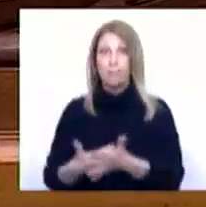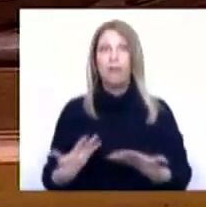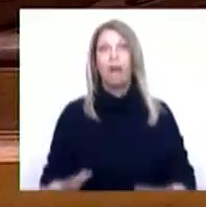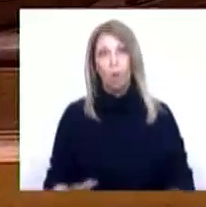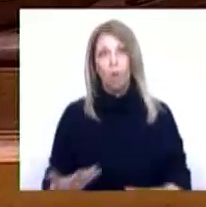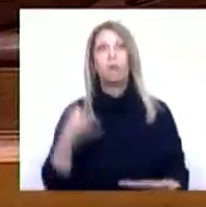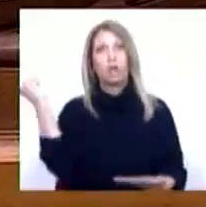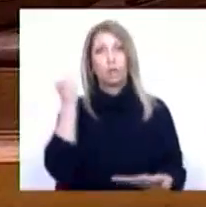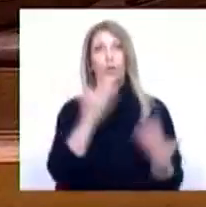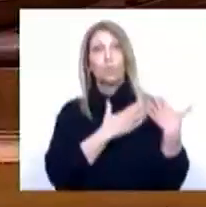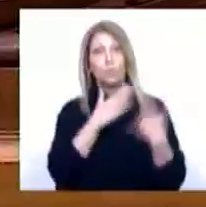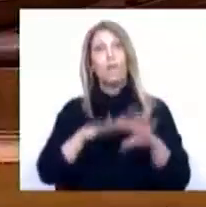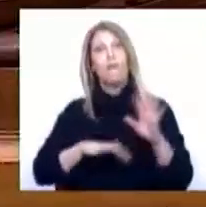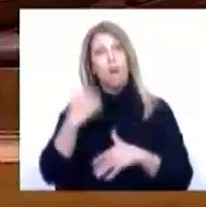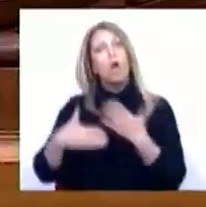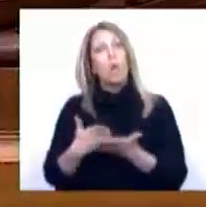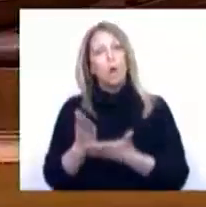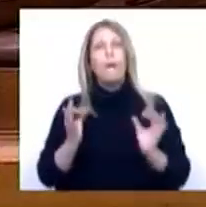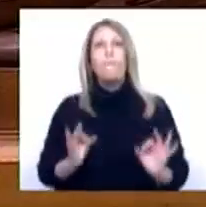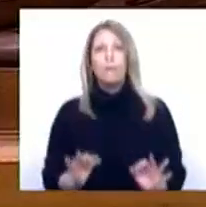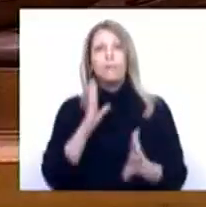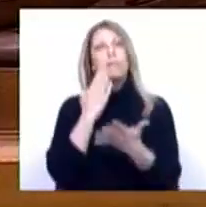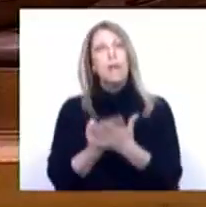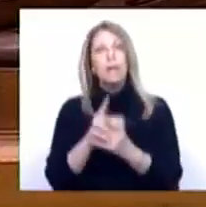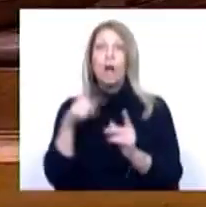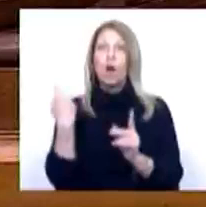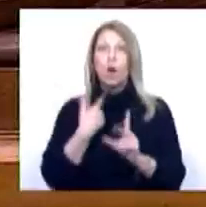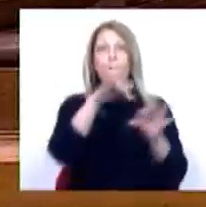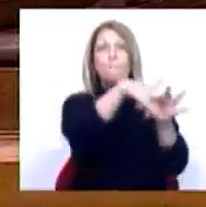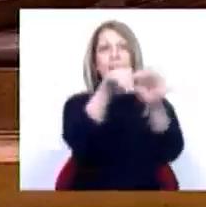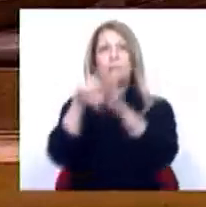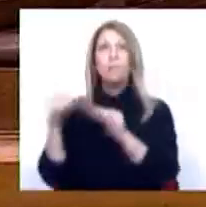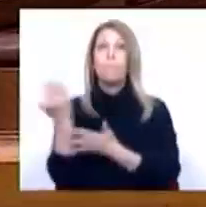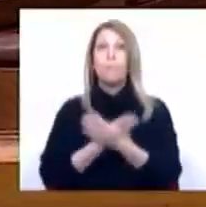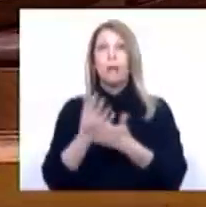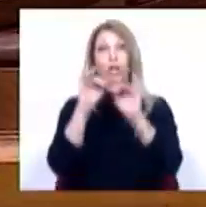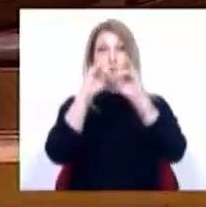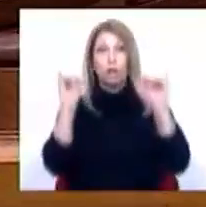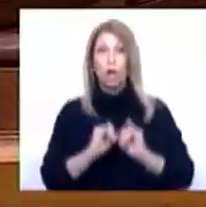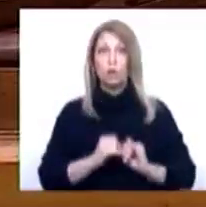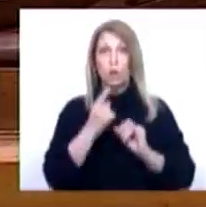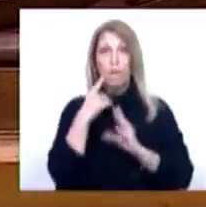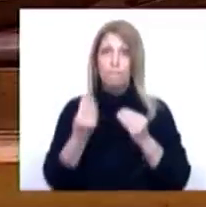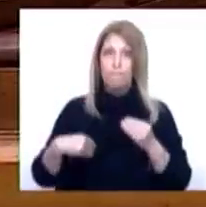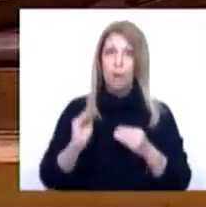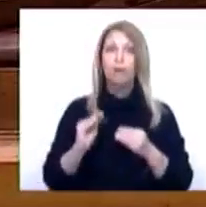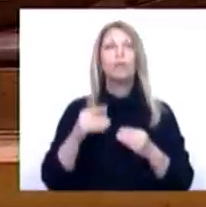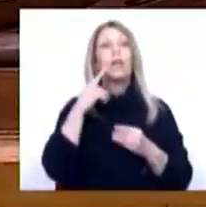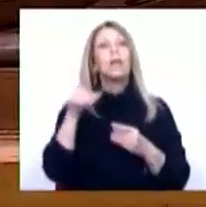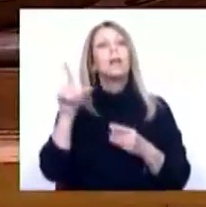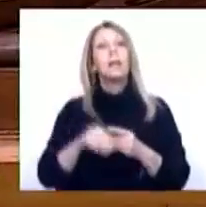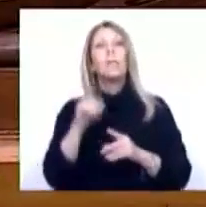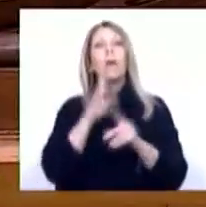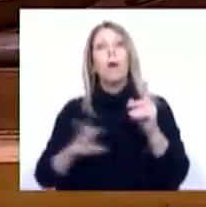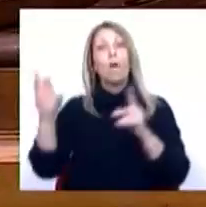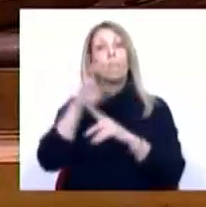instituições responsáveis para alargar a nossa penetração nos mercados internacionais e aumentar o volume das nossas exportações.